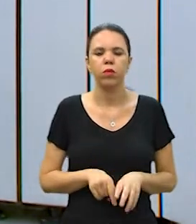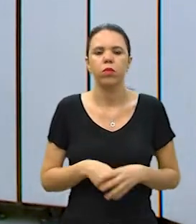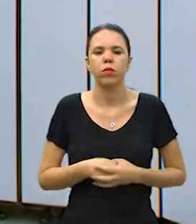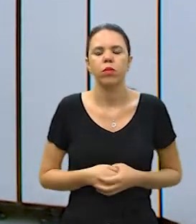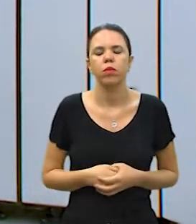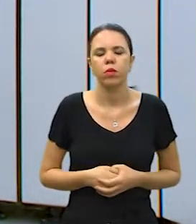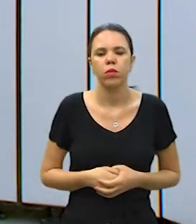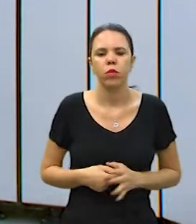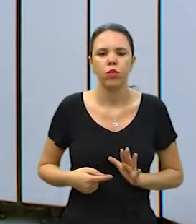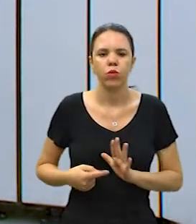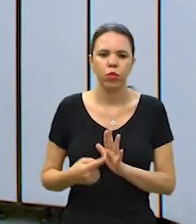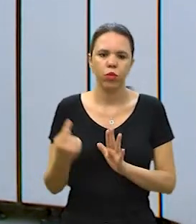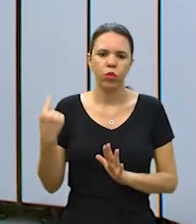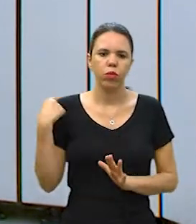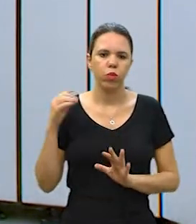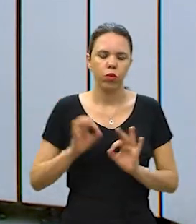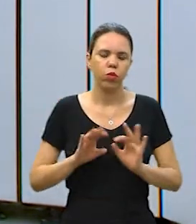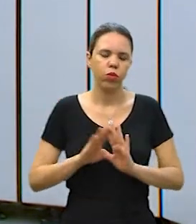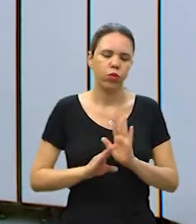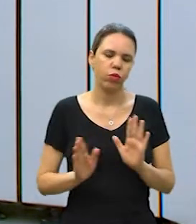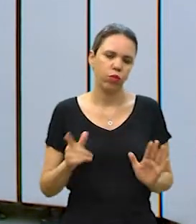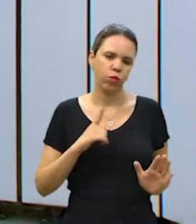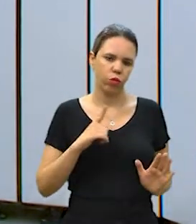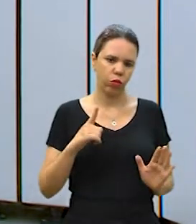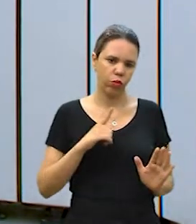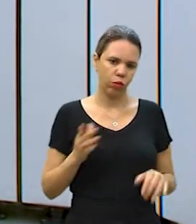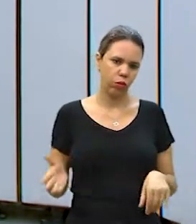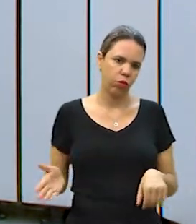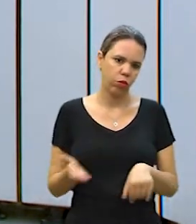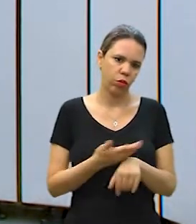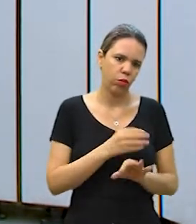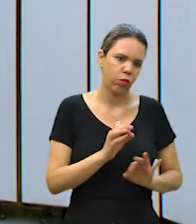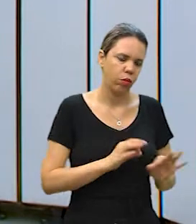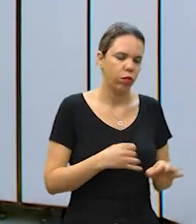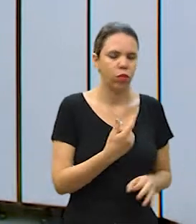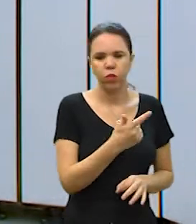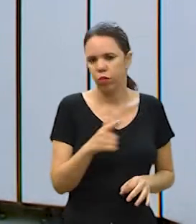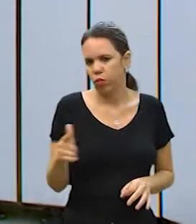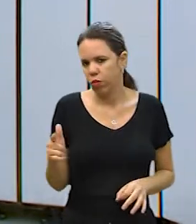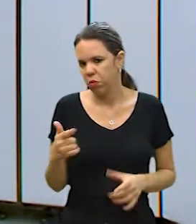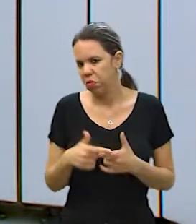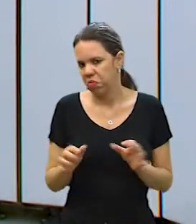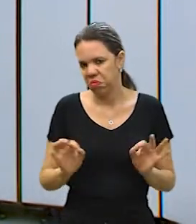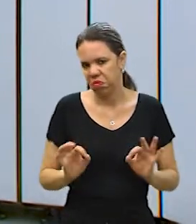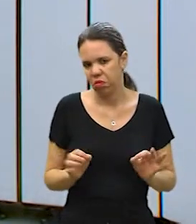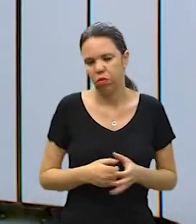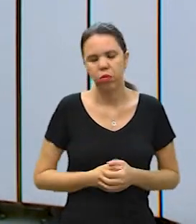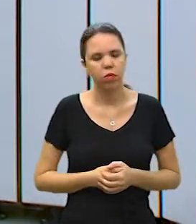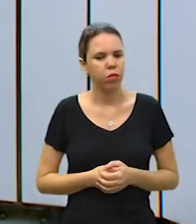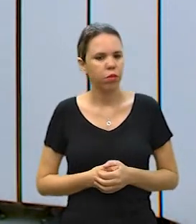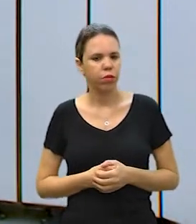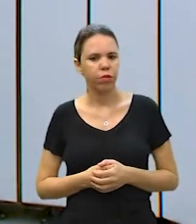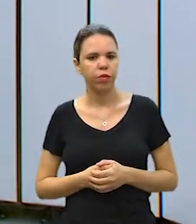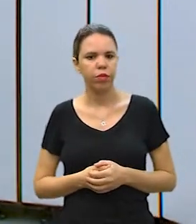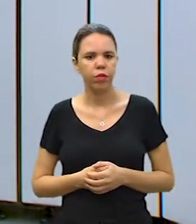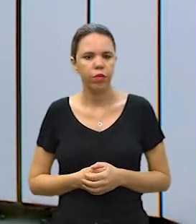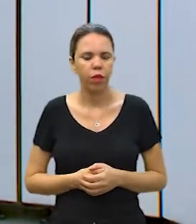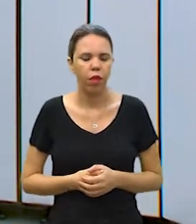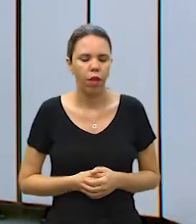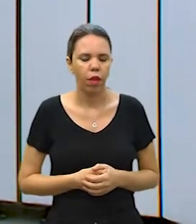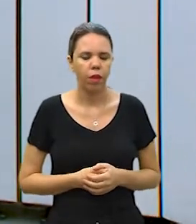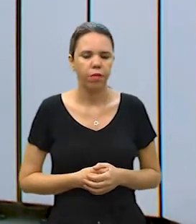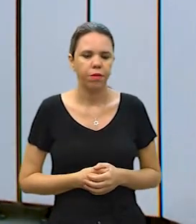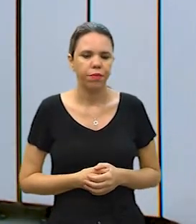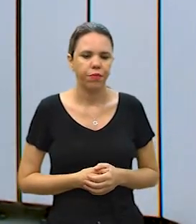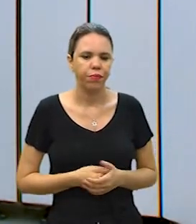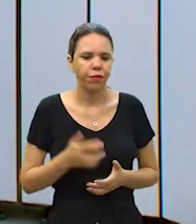Como ela apontou lá no plano, já existia. Se eles tivessem se antecipado, nós não teríamos tido esse problema, né? Uhum. Agora,